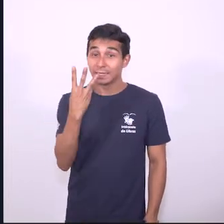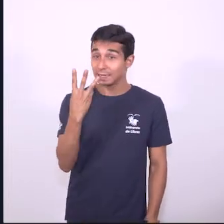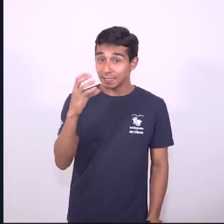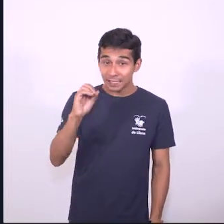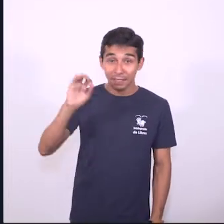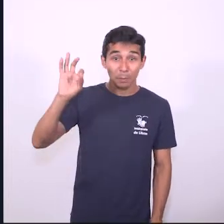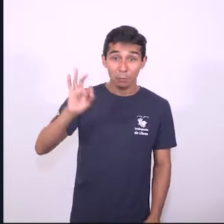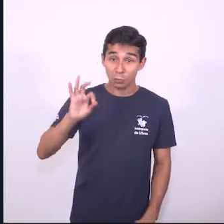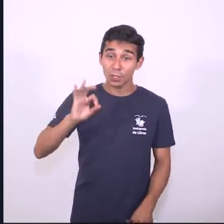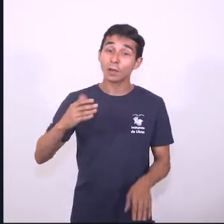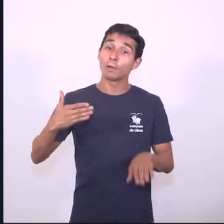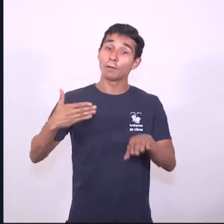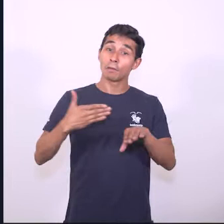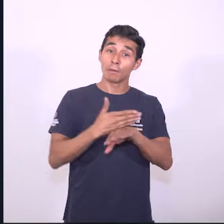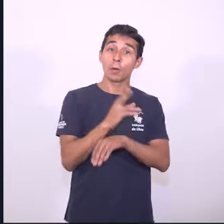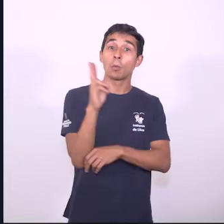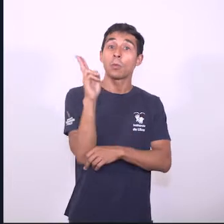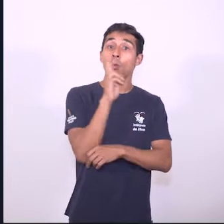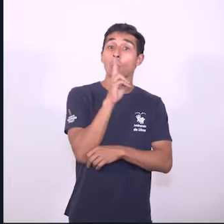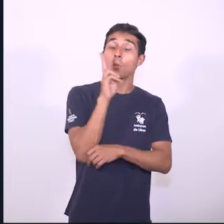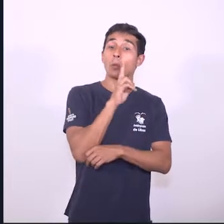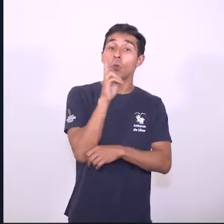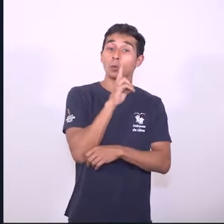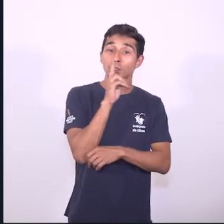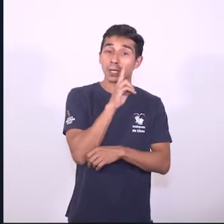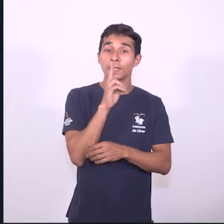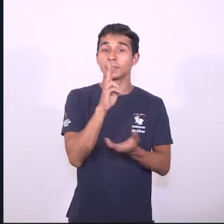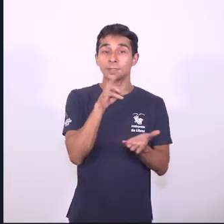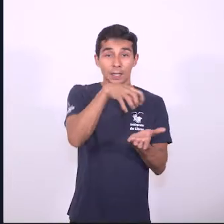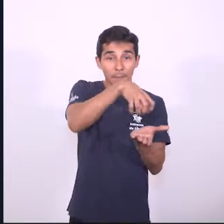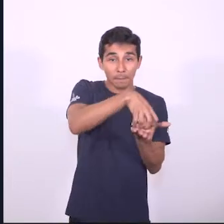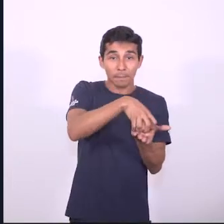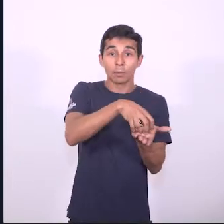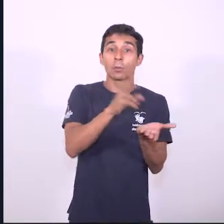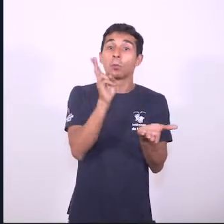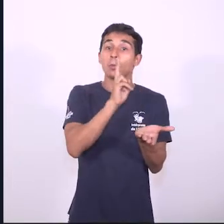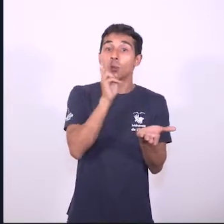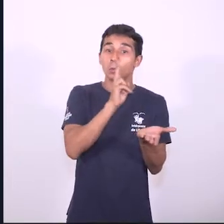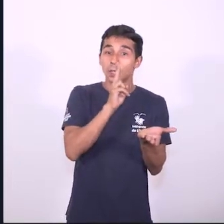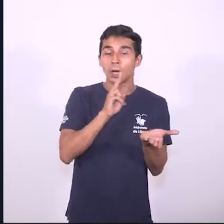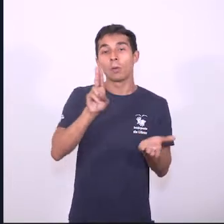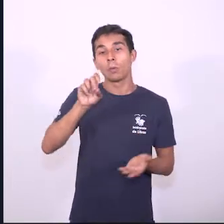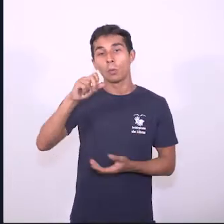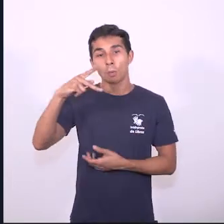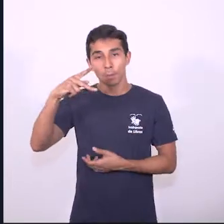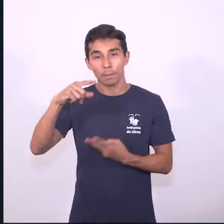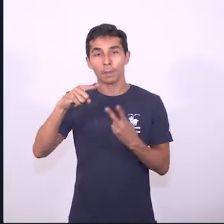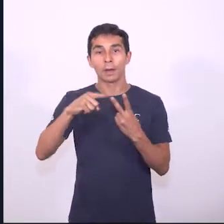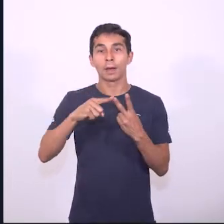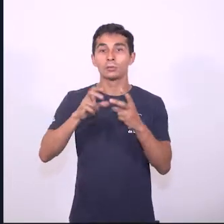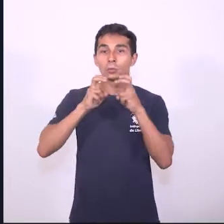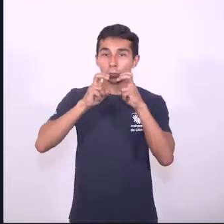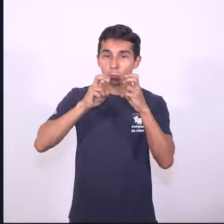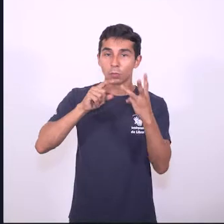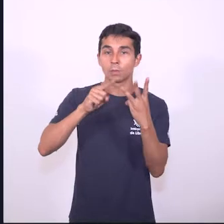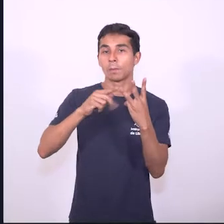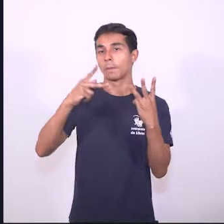e emergência, ou seja, pelas UPAs, pelos prontos-socorros, pelos PAs e pelas AMAs. Né? As pessoas